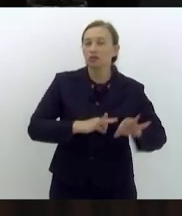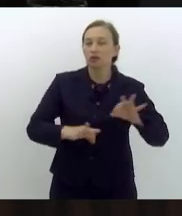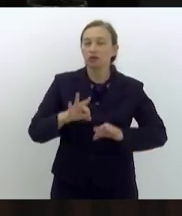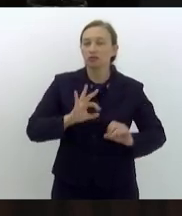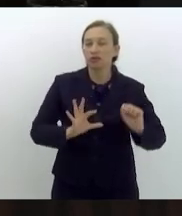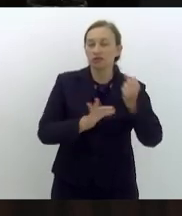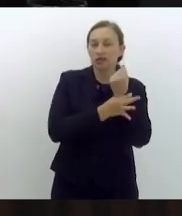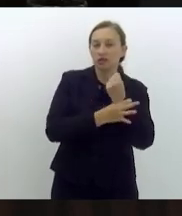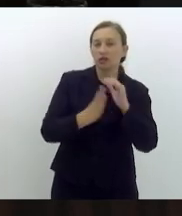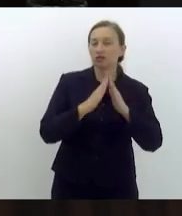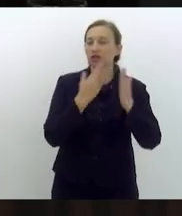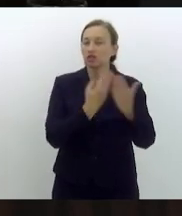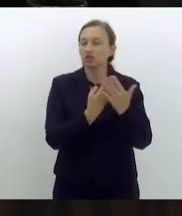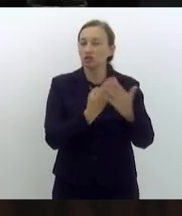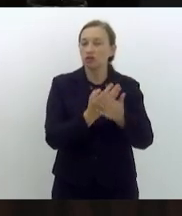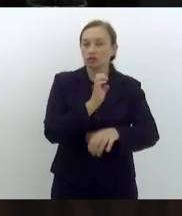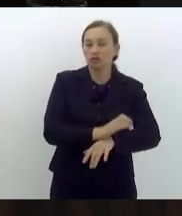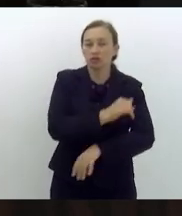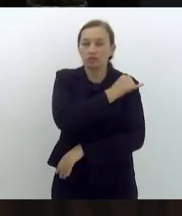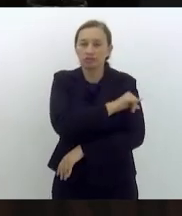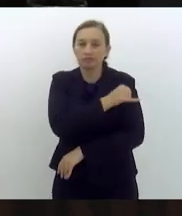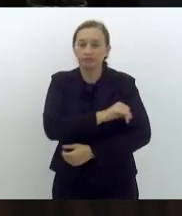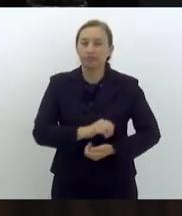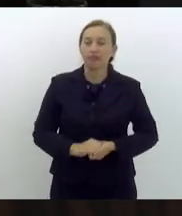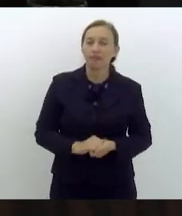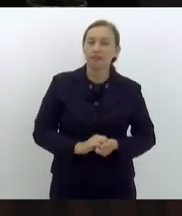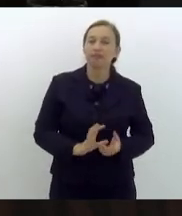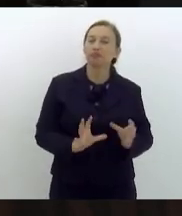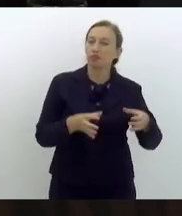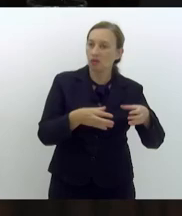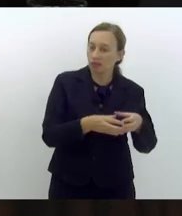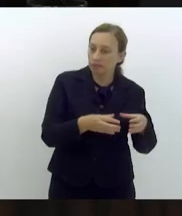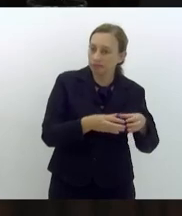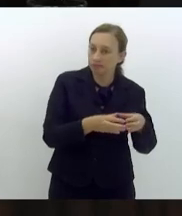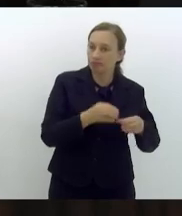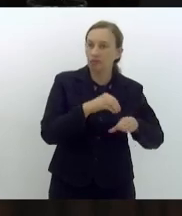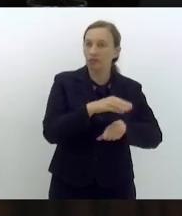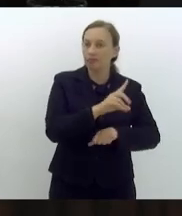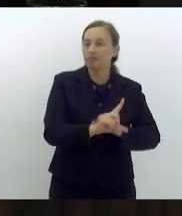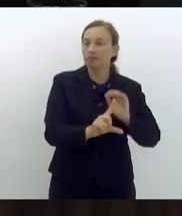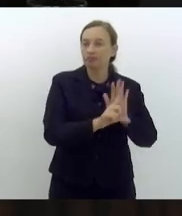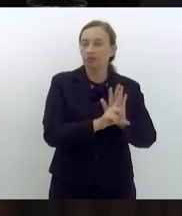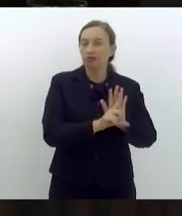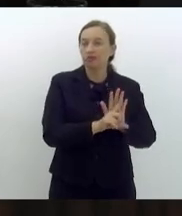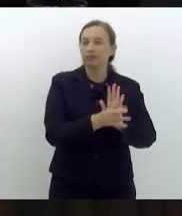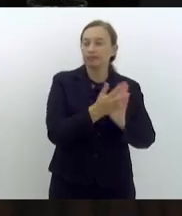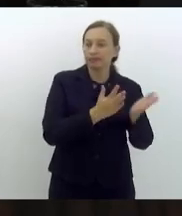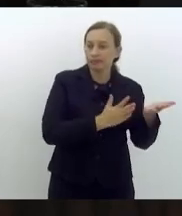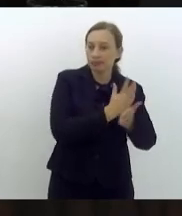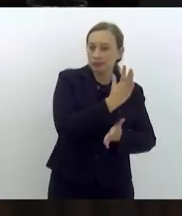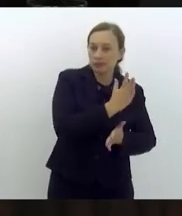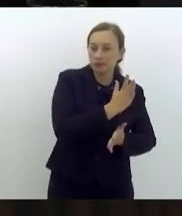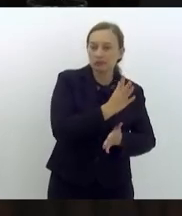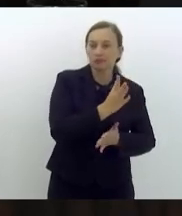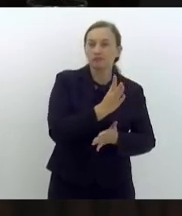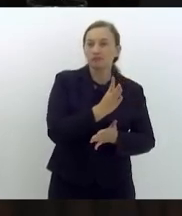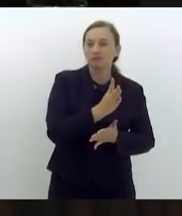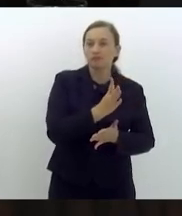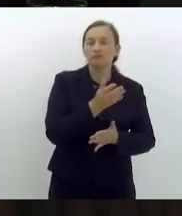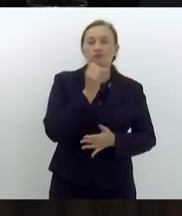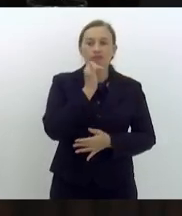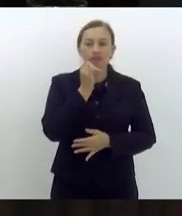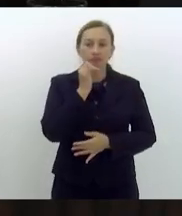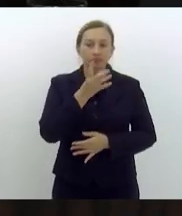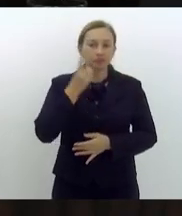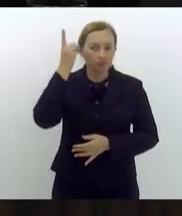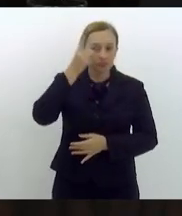no âmbito do Estado de Janeiro parecer das comissões de indicação legislativa favorável relator